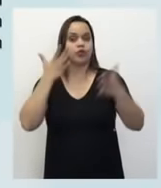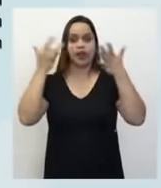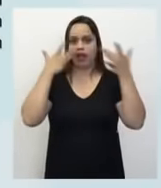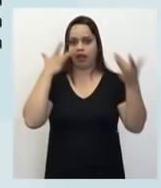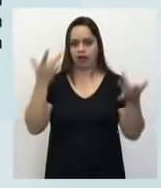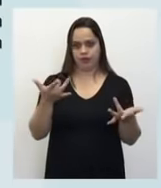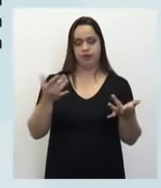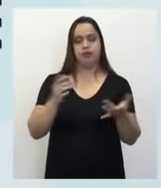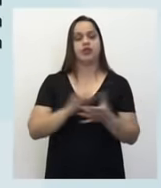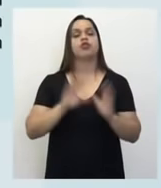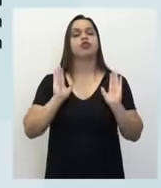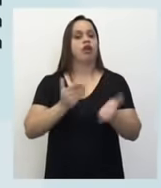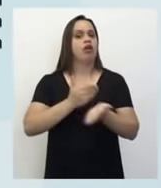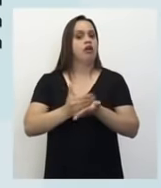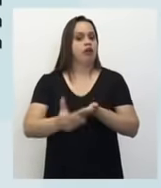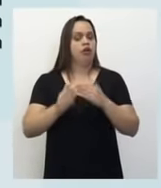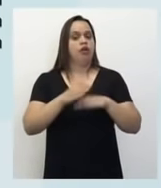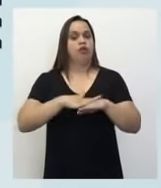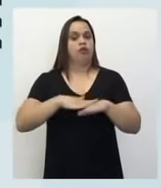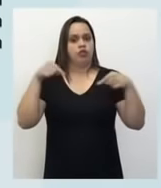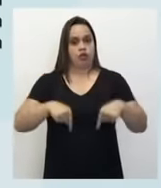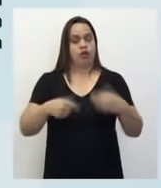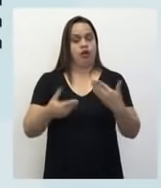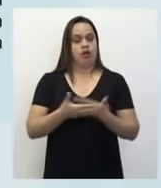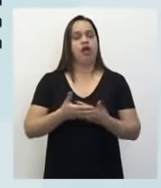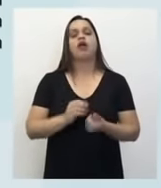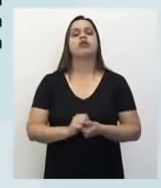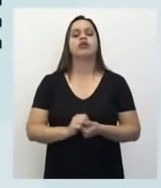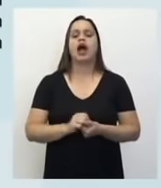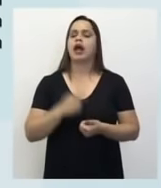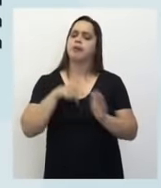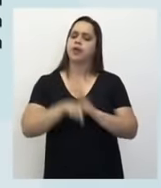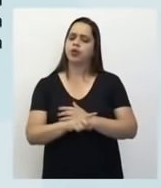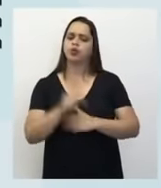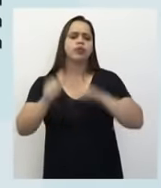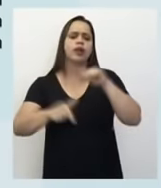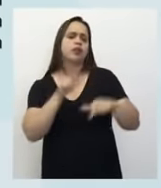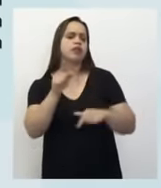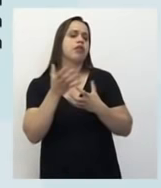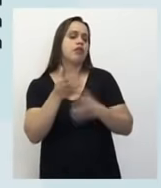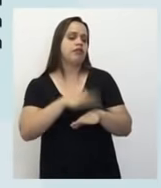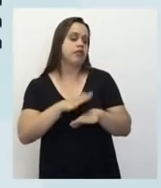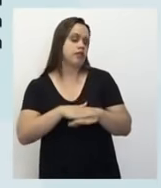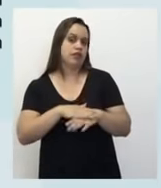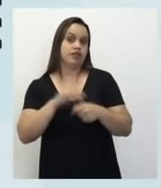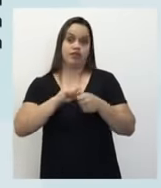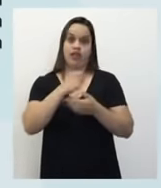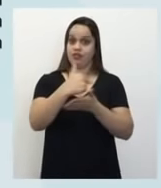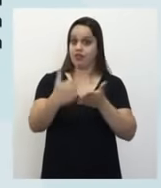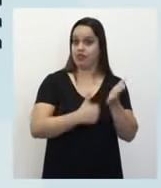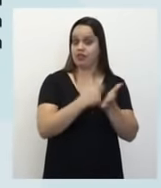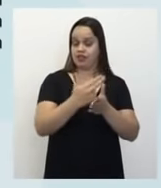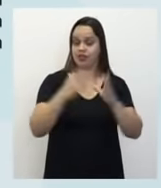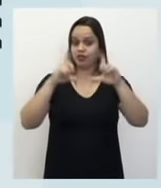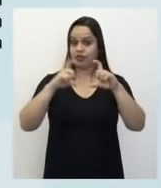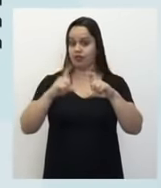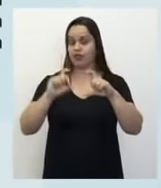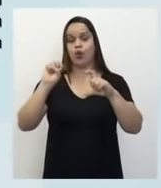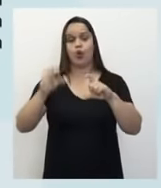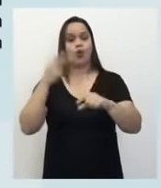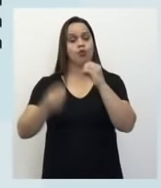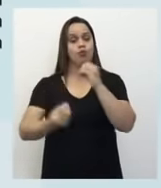a partir do que a gente conversou nessa aula, qual trabalho você gostaria de realizar? Faça um desenho, mande uma foto ou crie um vídeo com